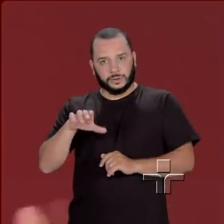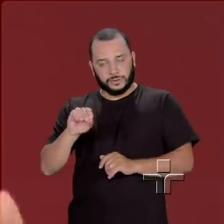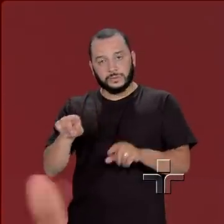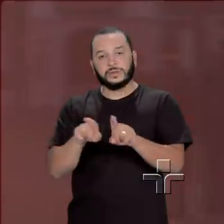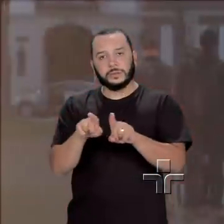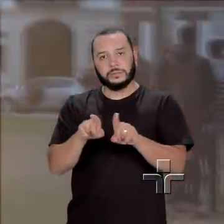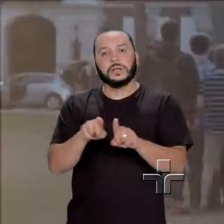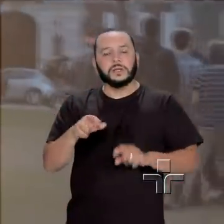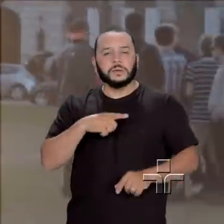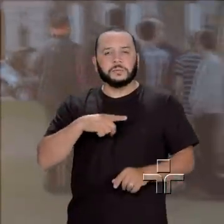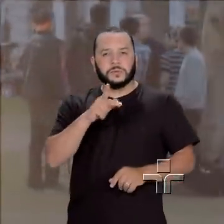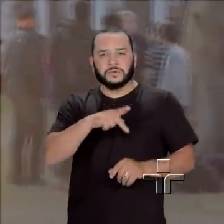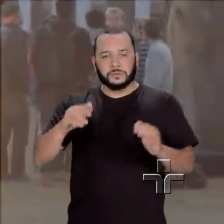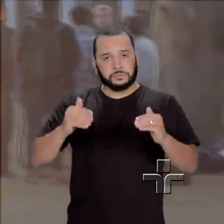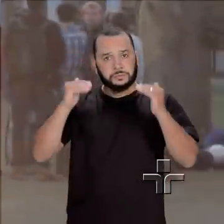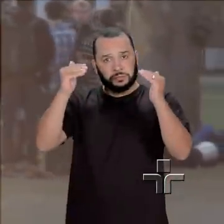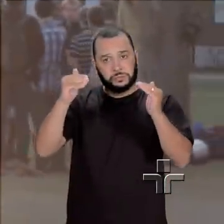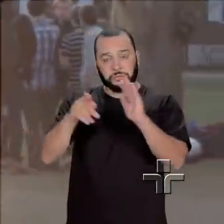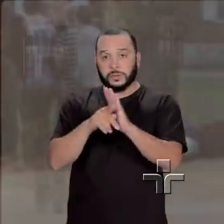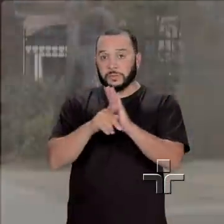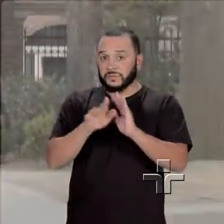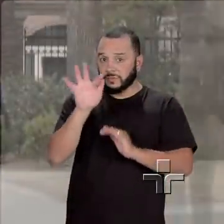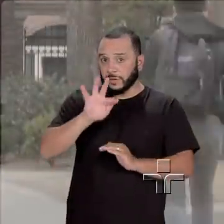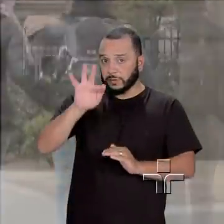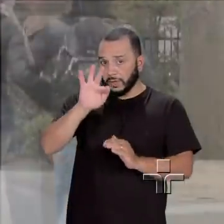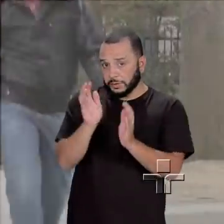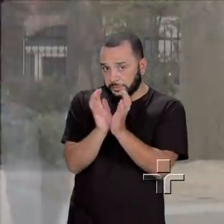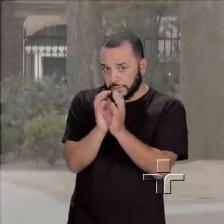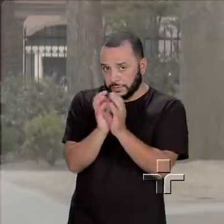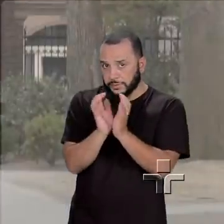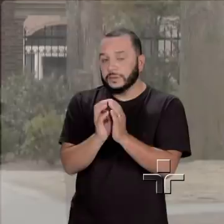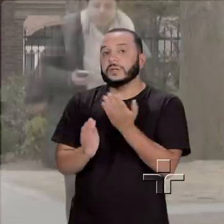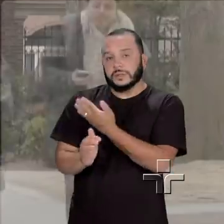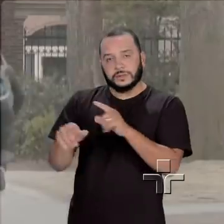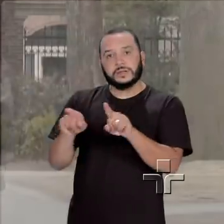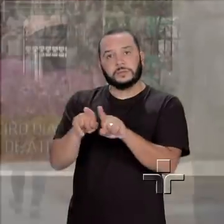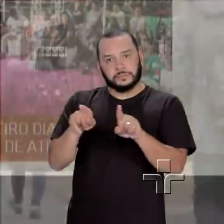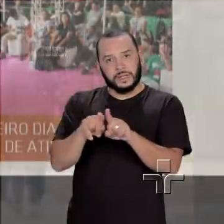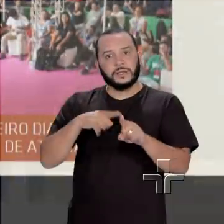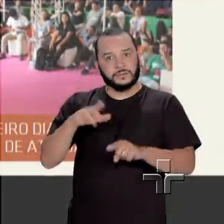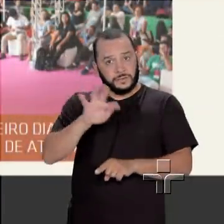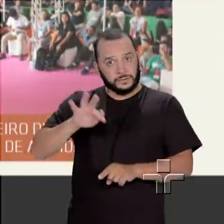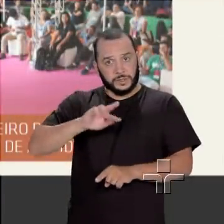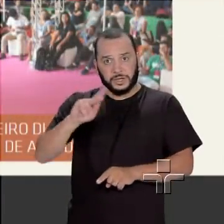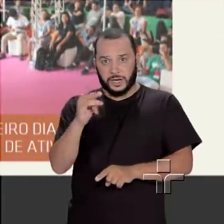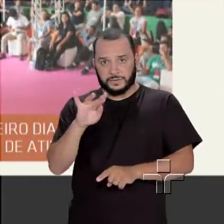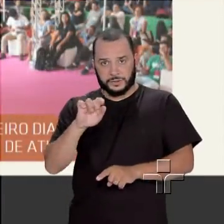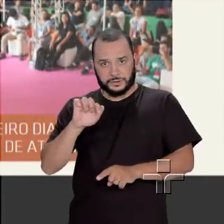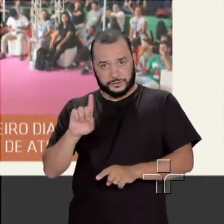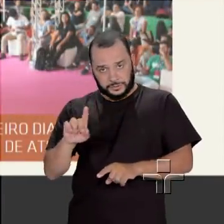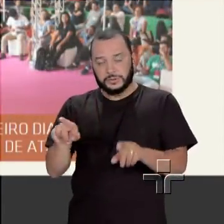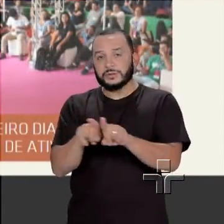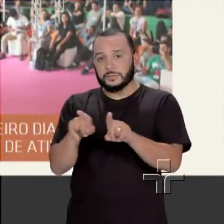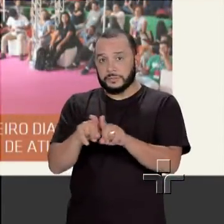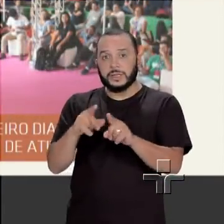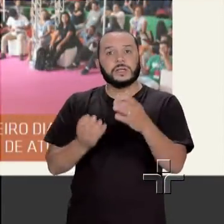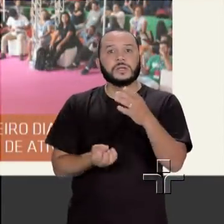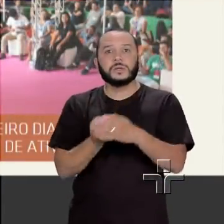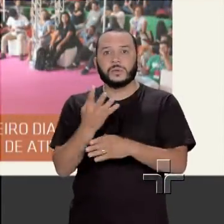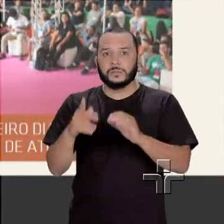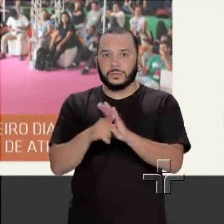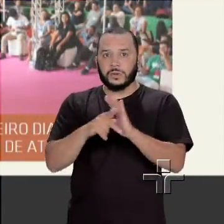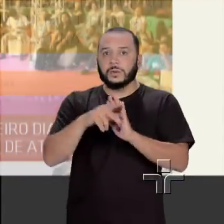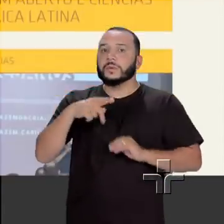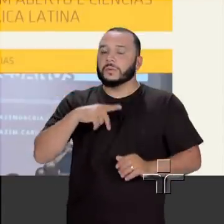de Pernambuco, também foi mestre visitante do Centro Berkman da Universidade de Harvard. Foi um dos fundadores do Porto Digital,